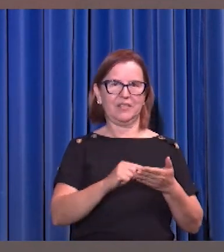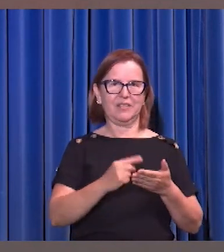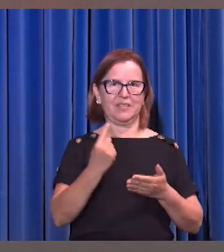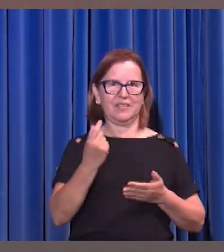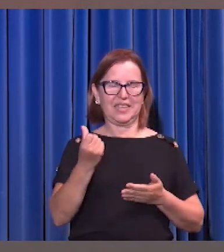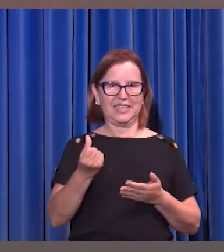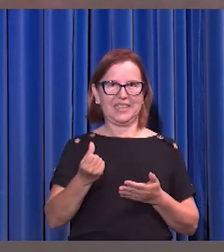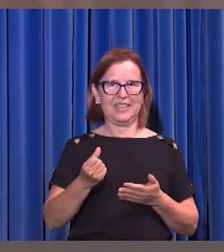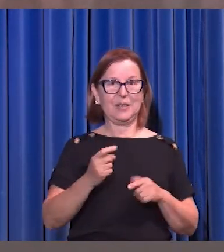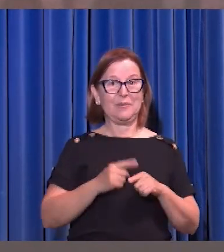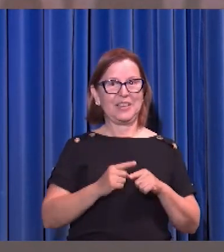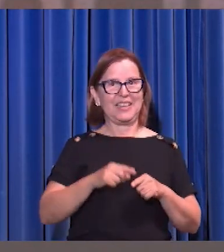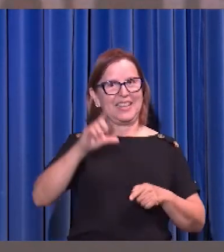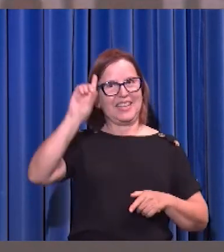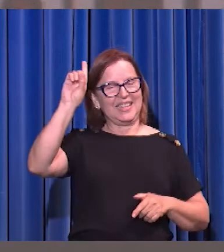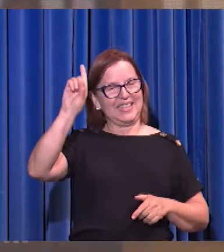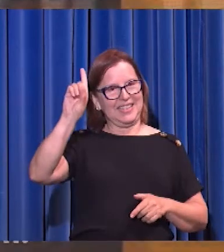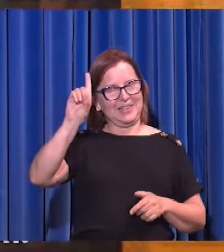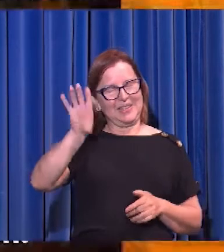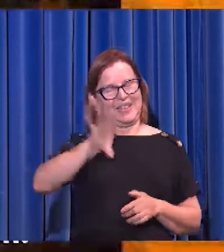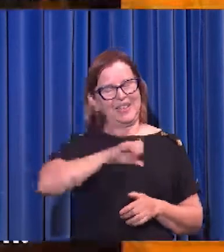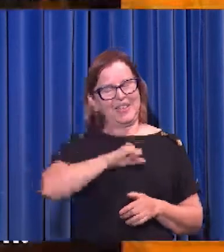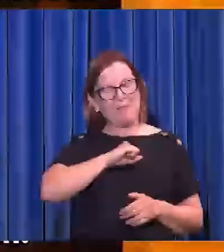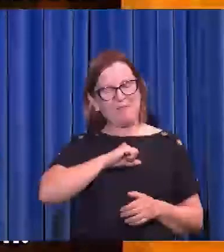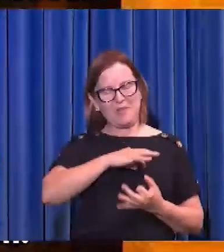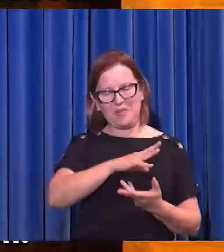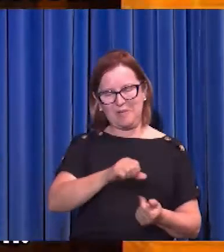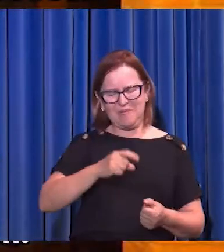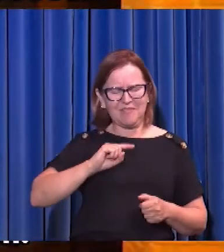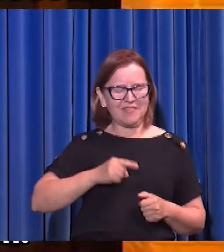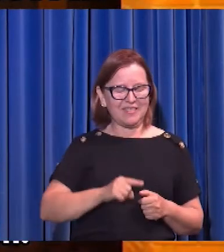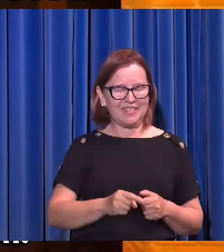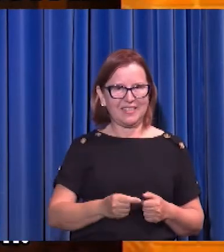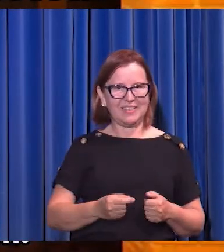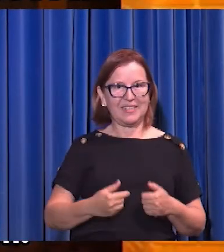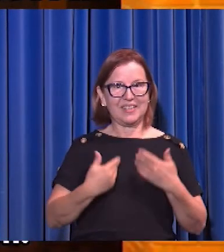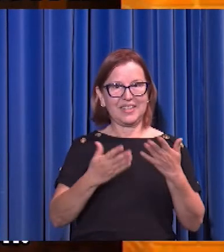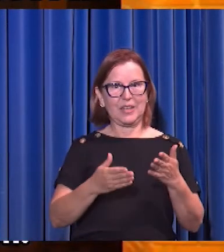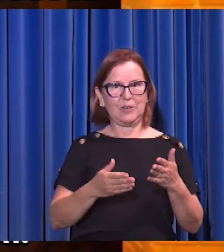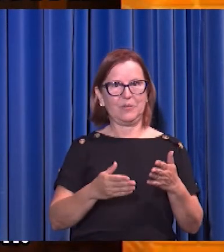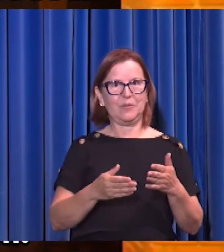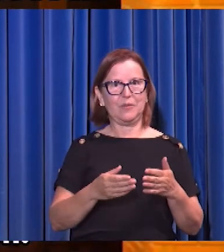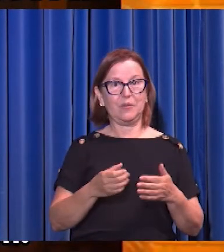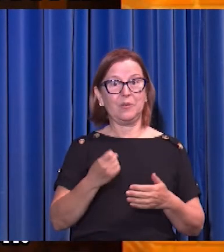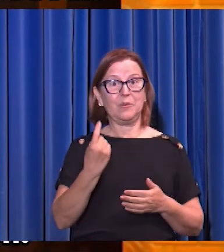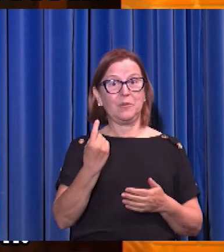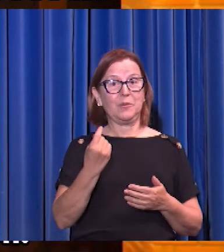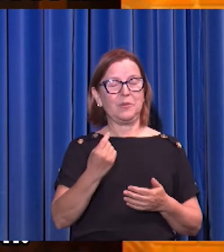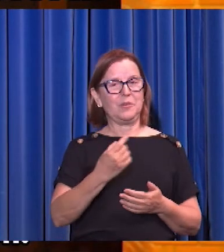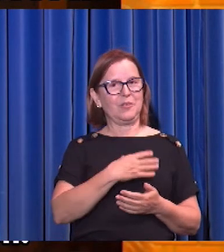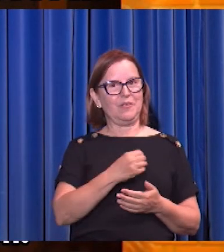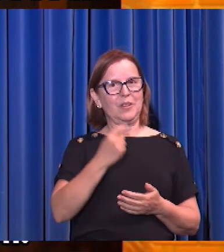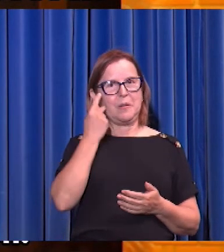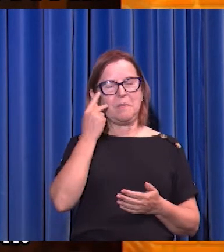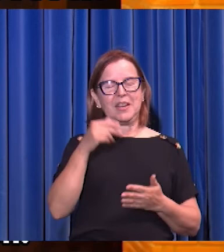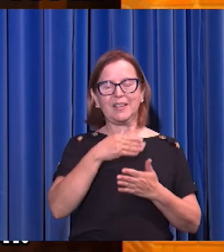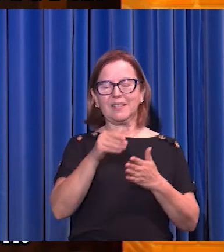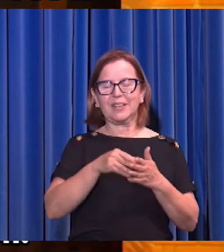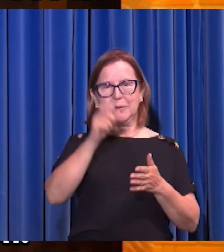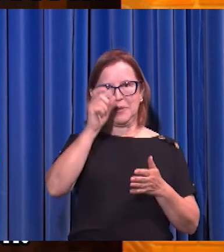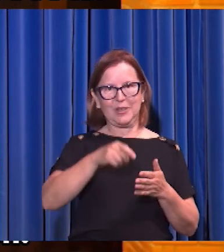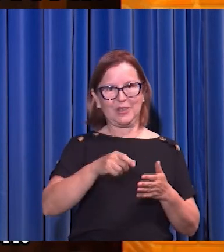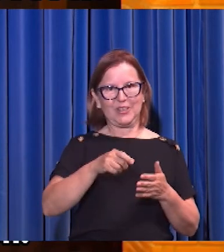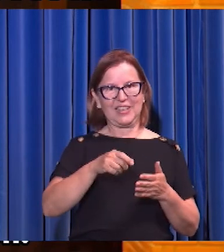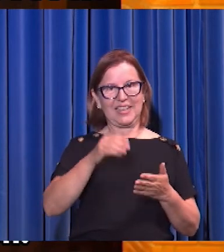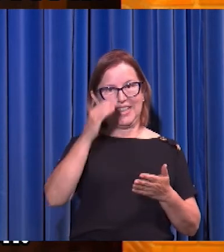Porque Deus amou ao mundo de tal maneira que deu o seu Filho unigênito para que todo que nele crê